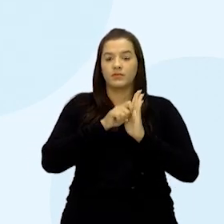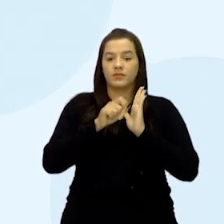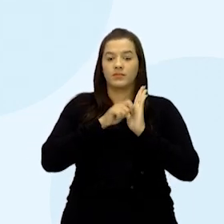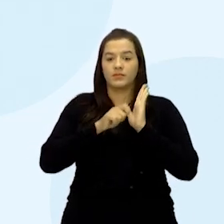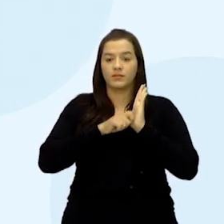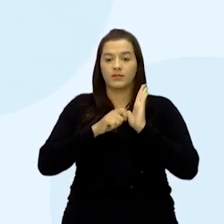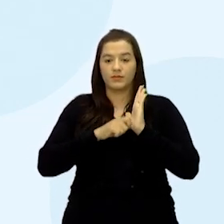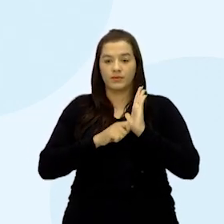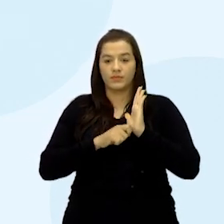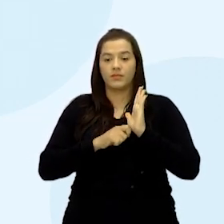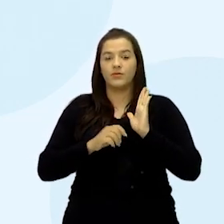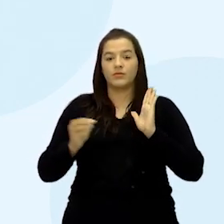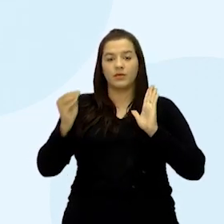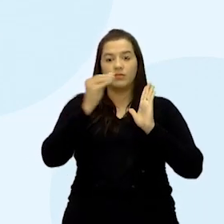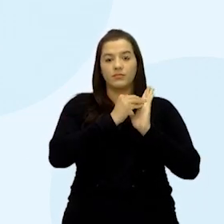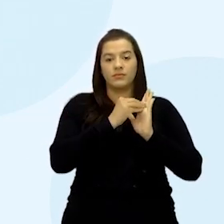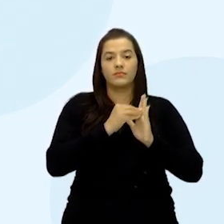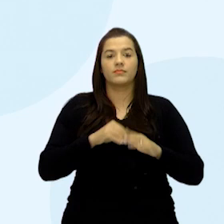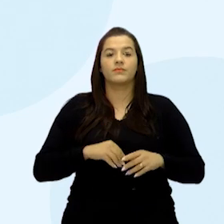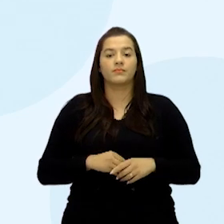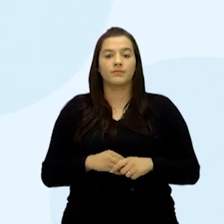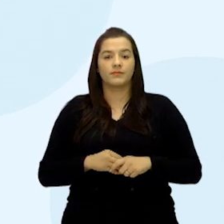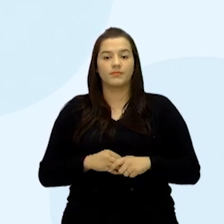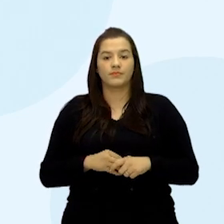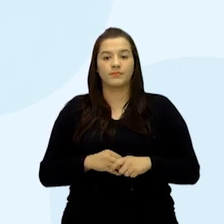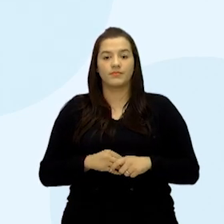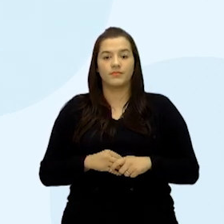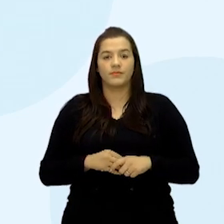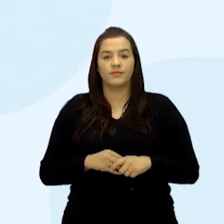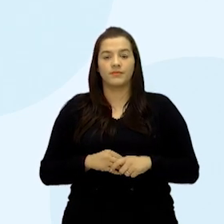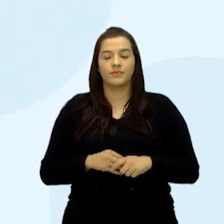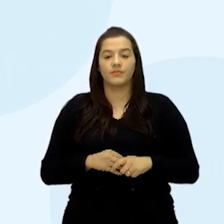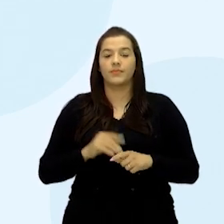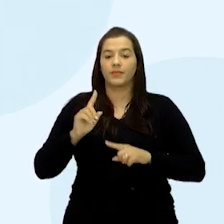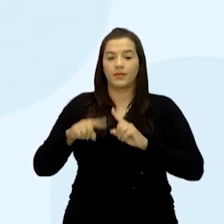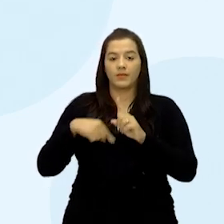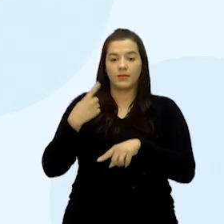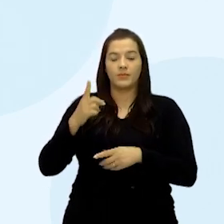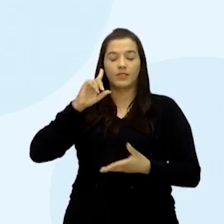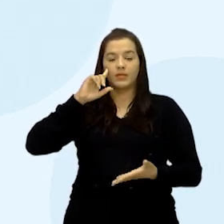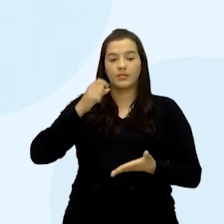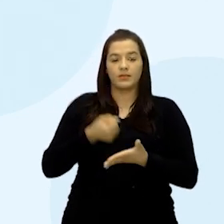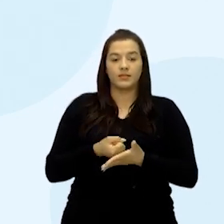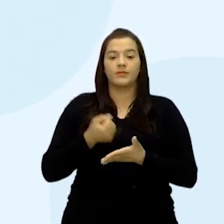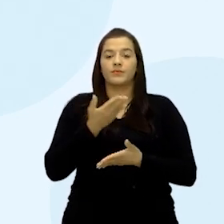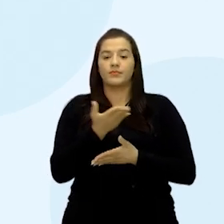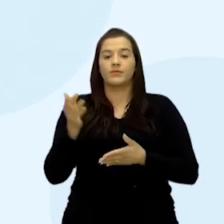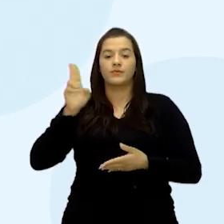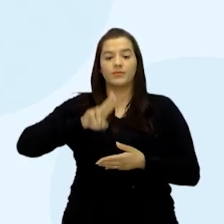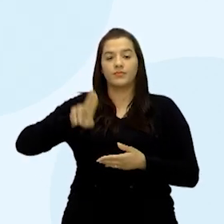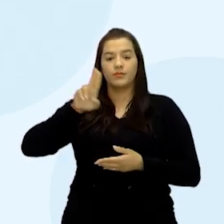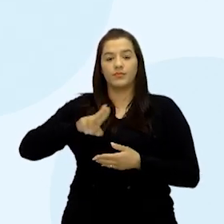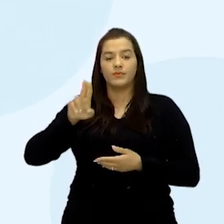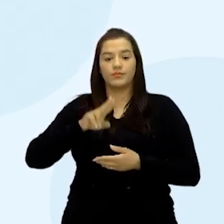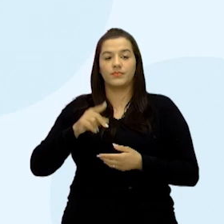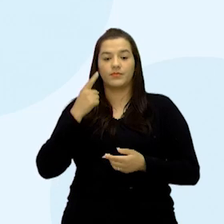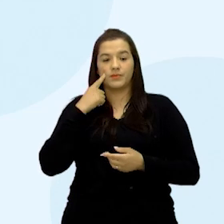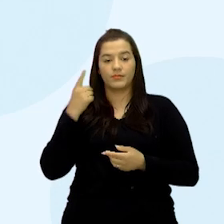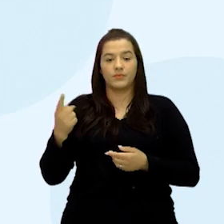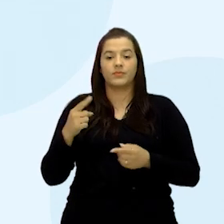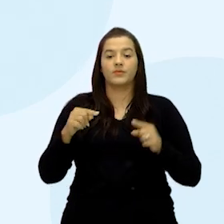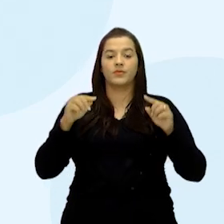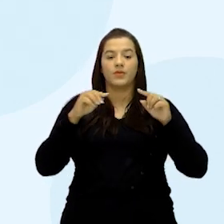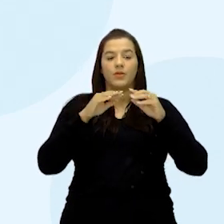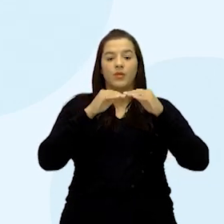desse retângulo aí. Show de bola. E aí, a decisão que você toma, você pode usar vou falar